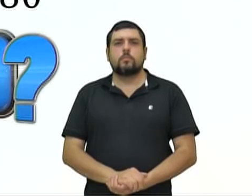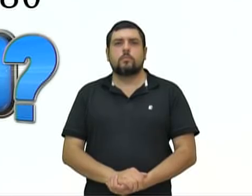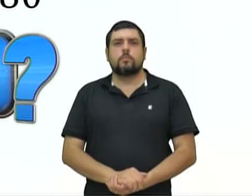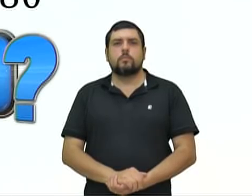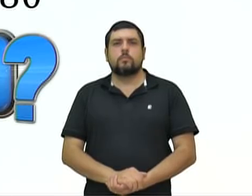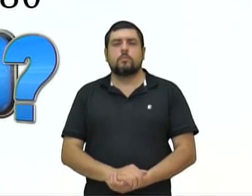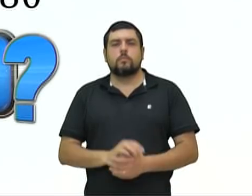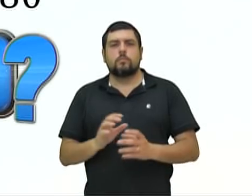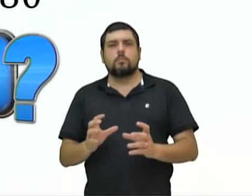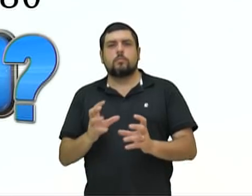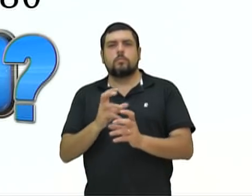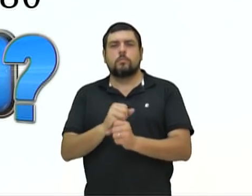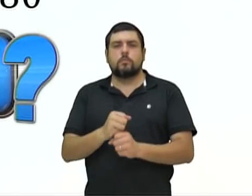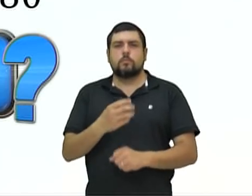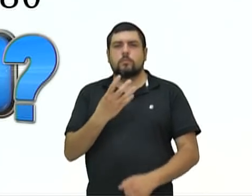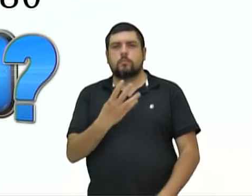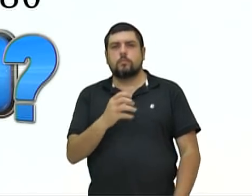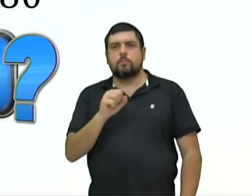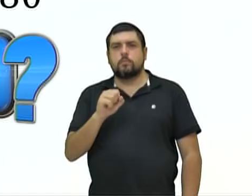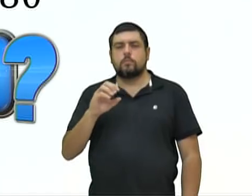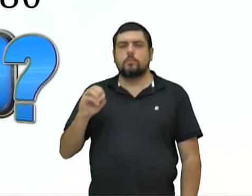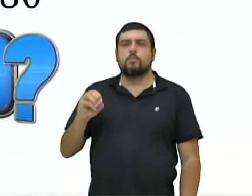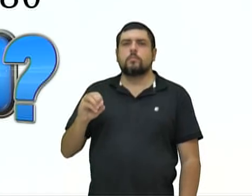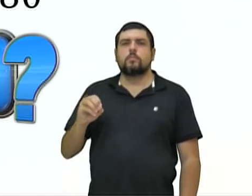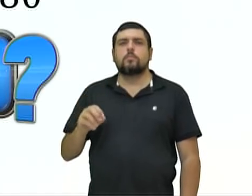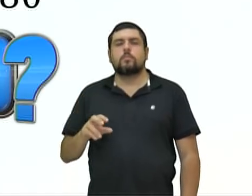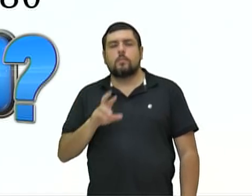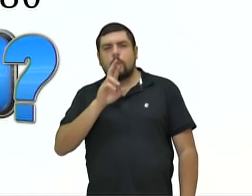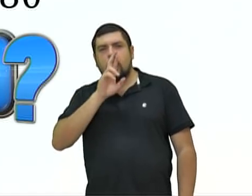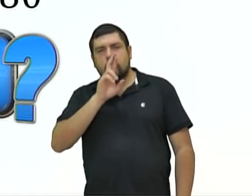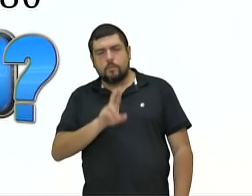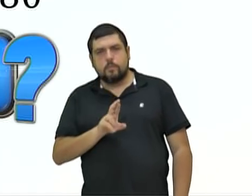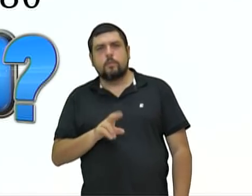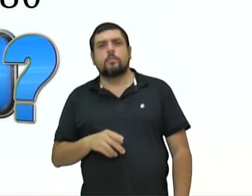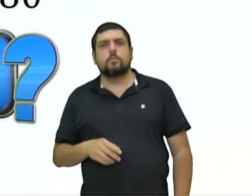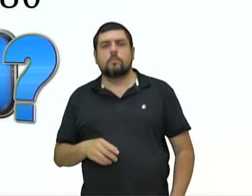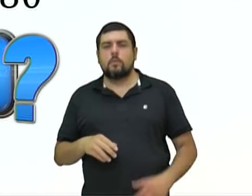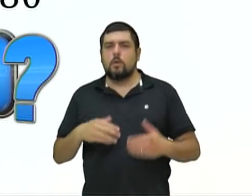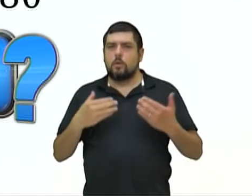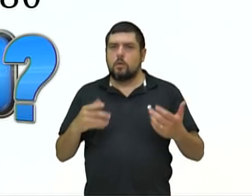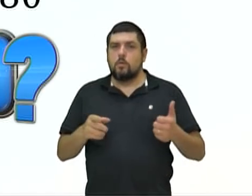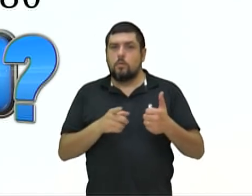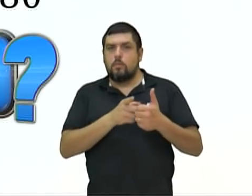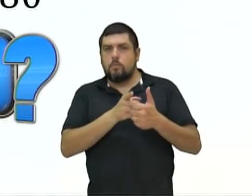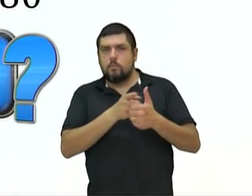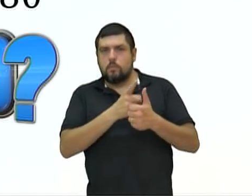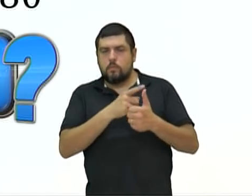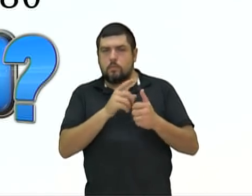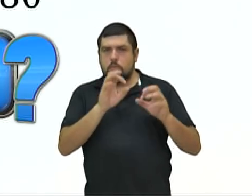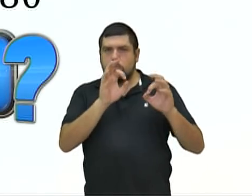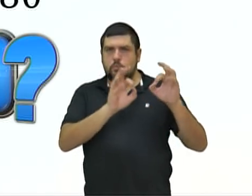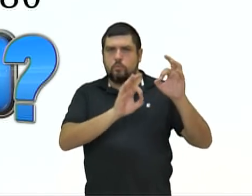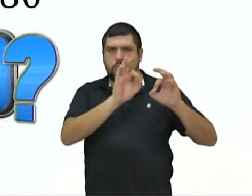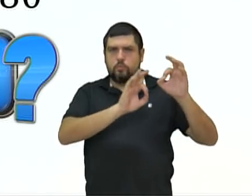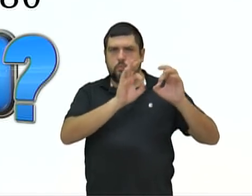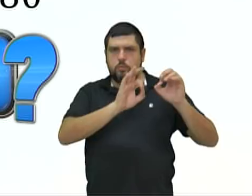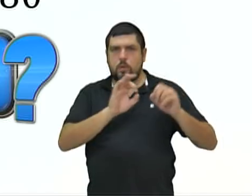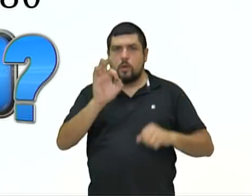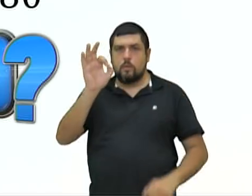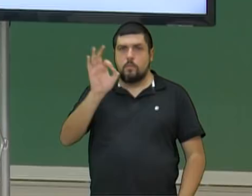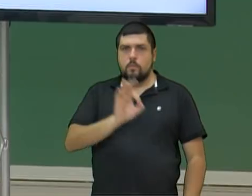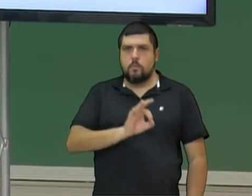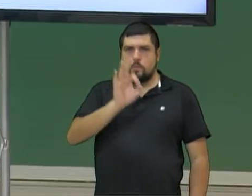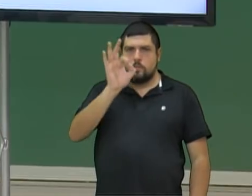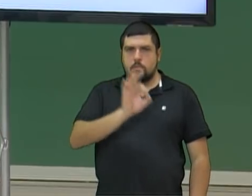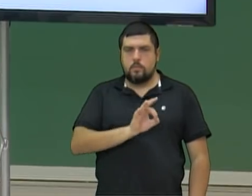bom? Então, a resposta é 480. Lembrando que a gente analisou primeiro a porcentagem, tá bom? Analisamos essa porcentagem